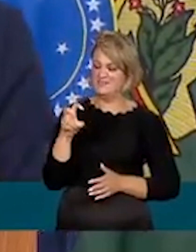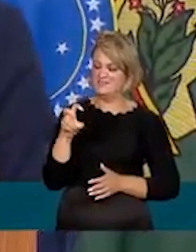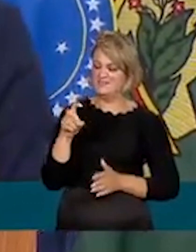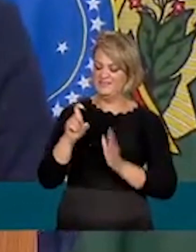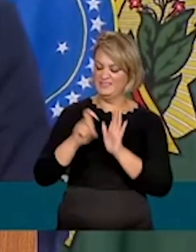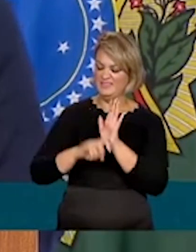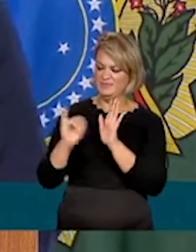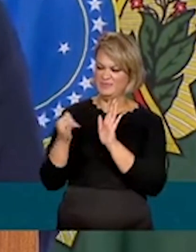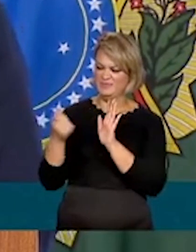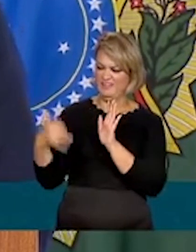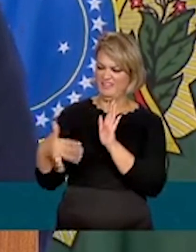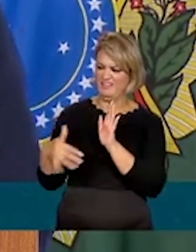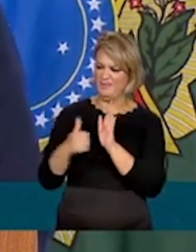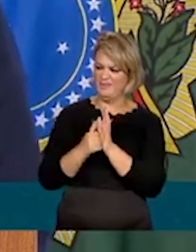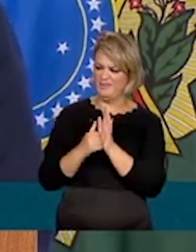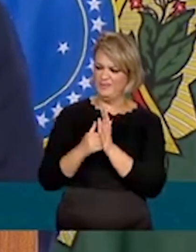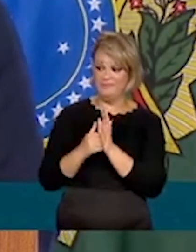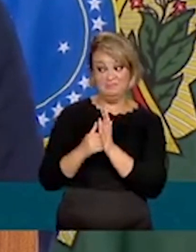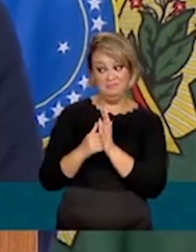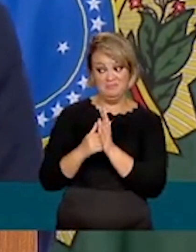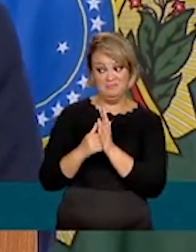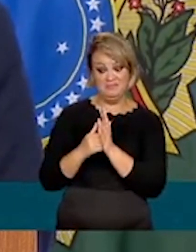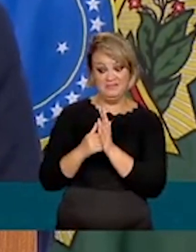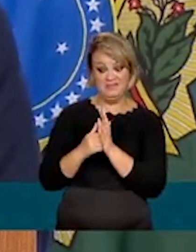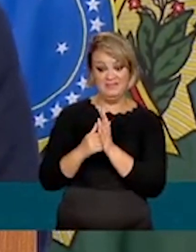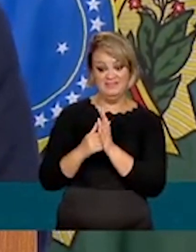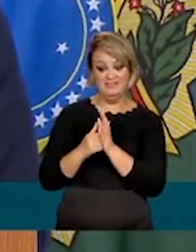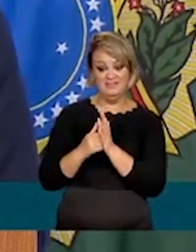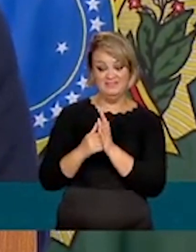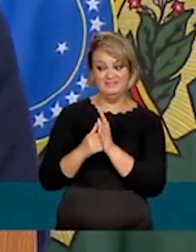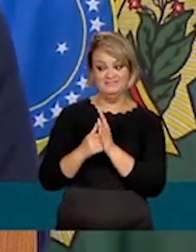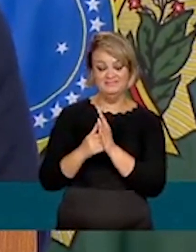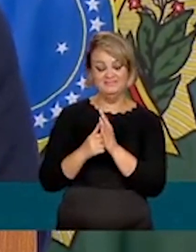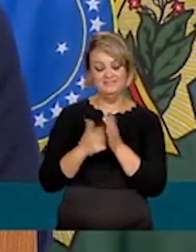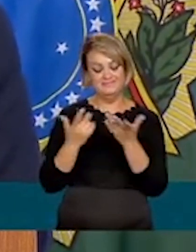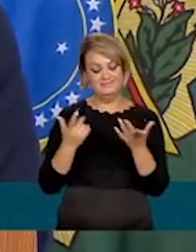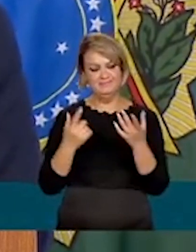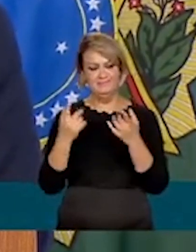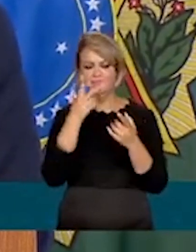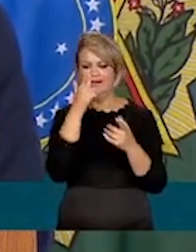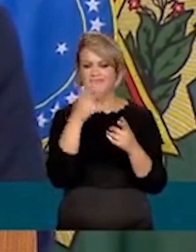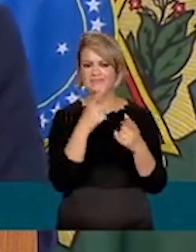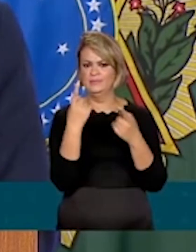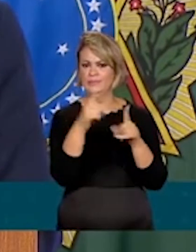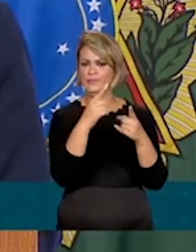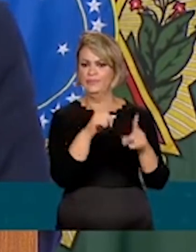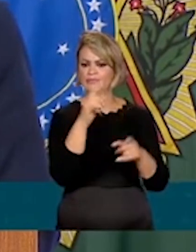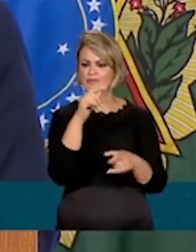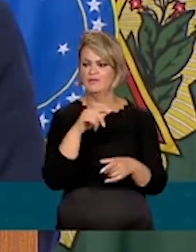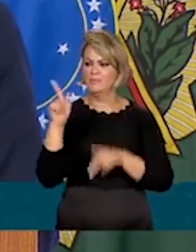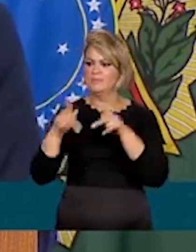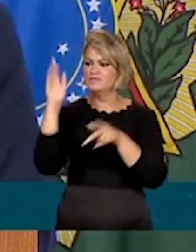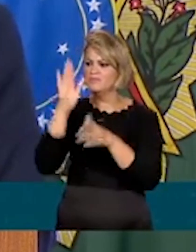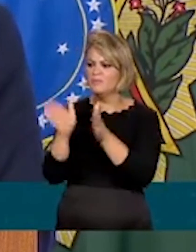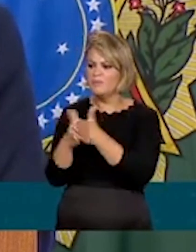juros, continuo achando que estão brincando com o país, brincando sobretudo com o povo